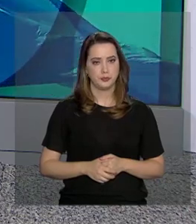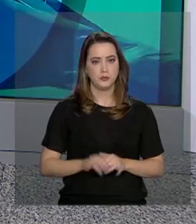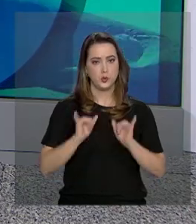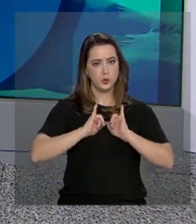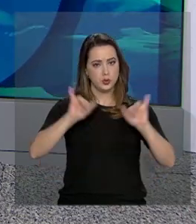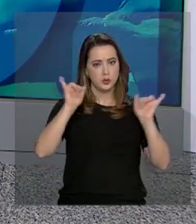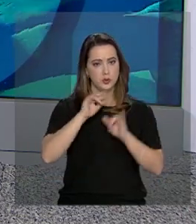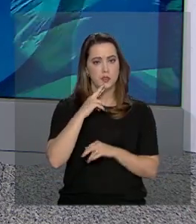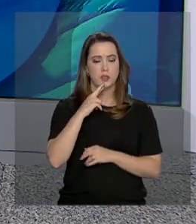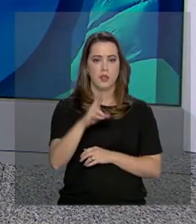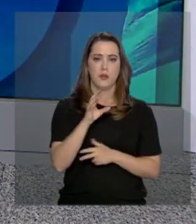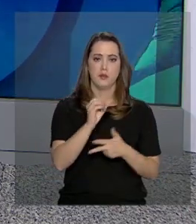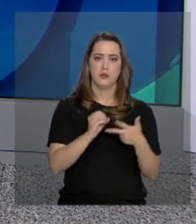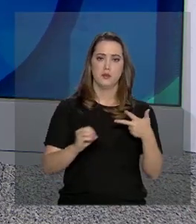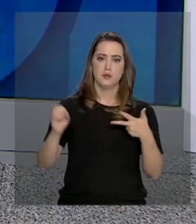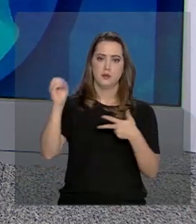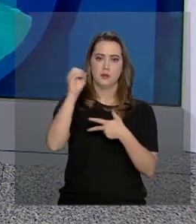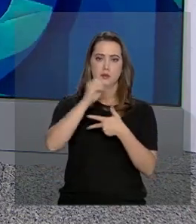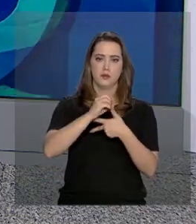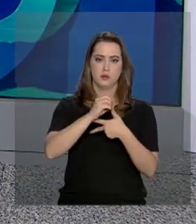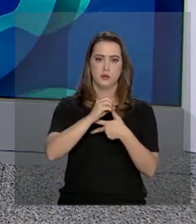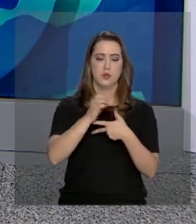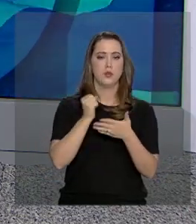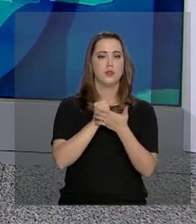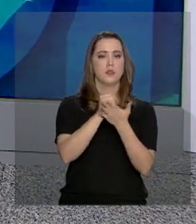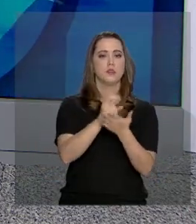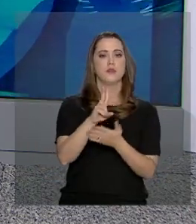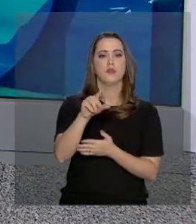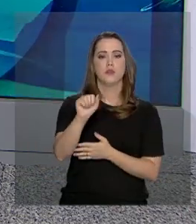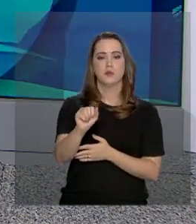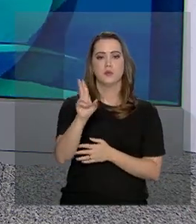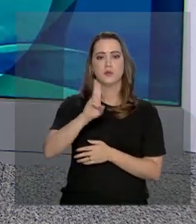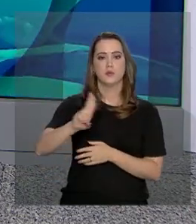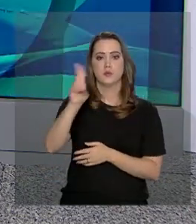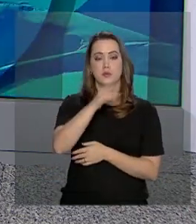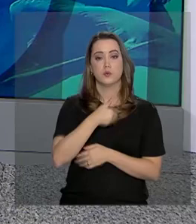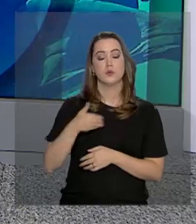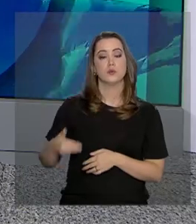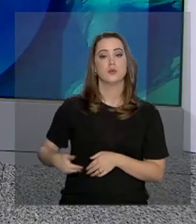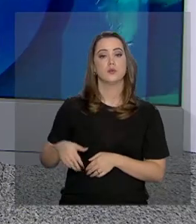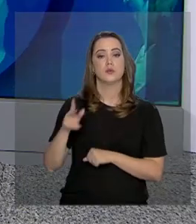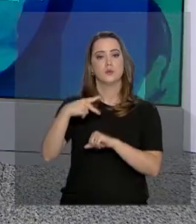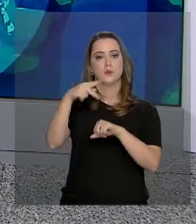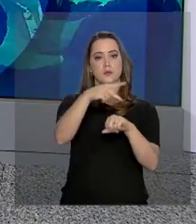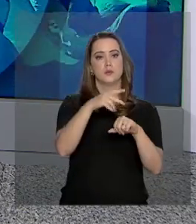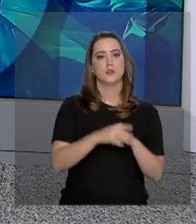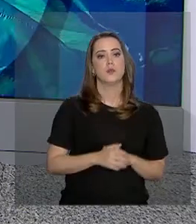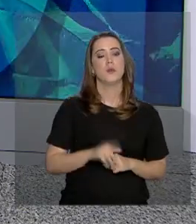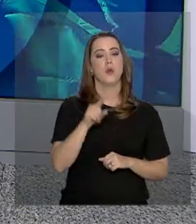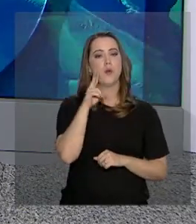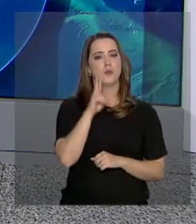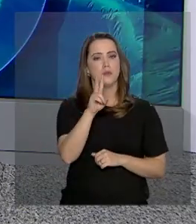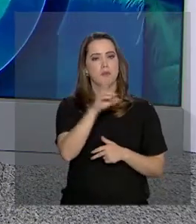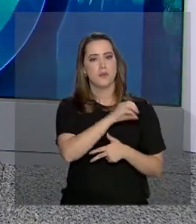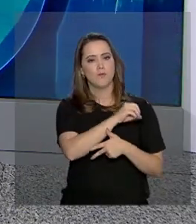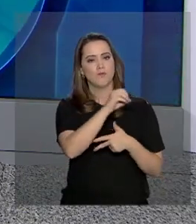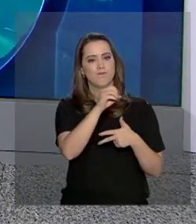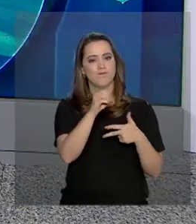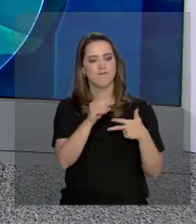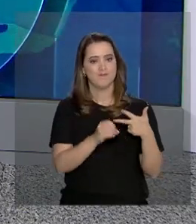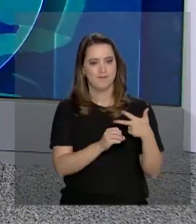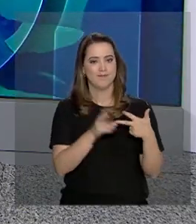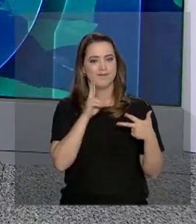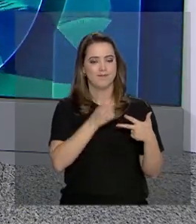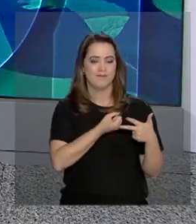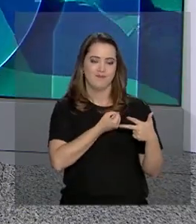Divulgado o resultado do Sistema de Seleção Unificada, o SISU, que oferece vagas nas universidades públicas do país com base na nota do